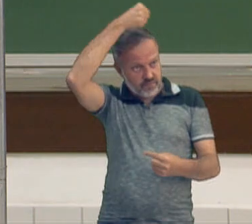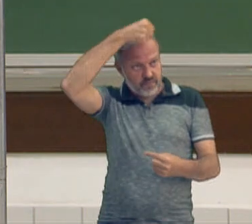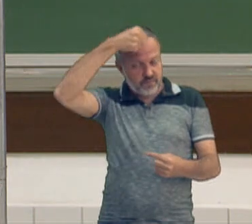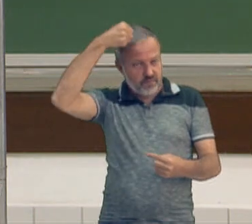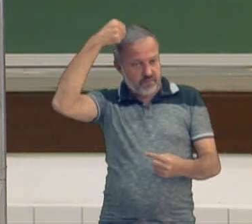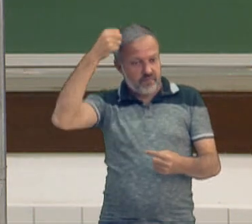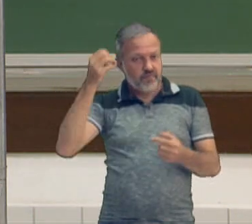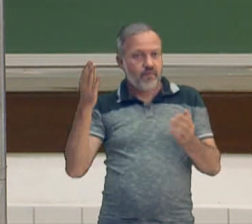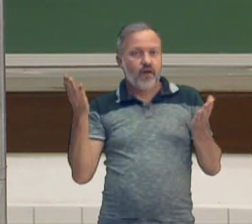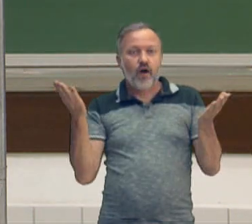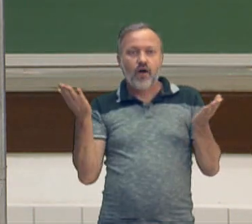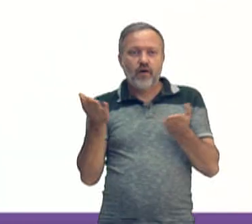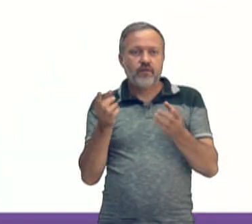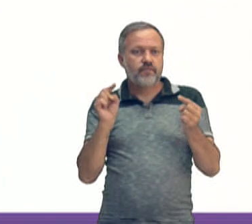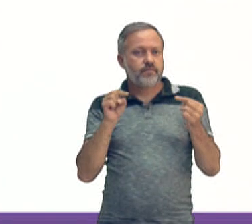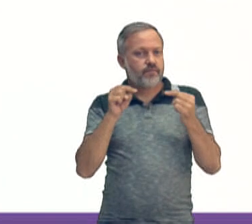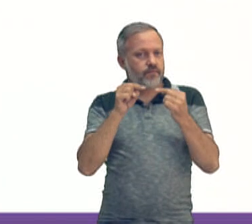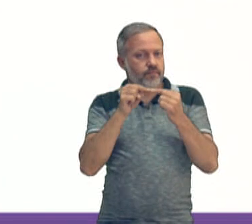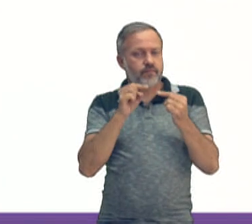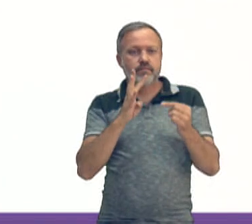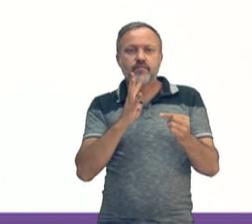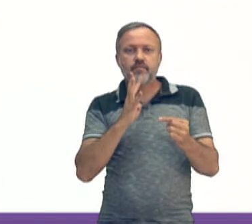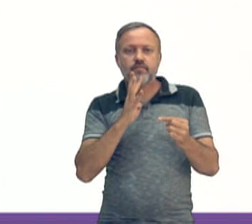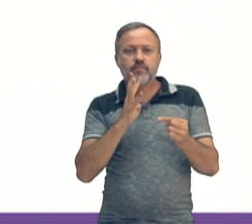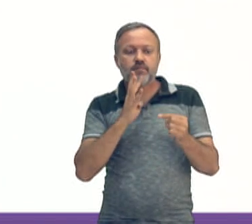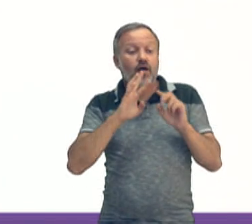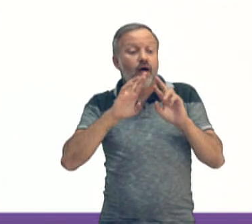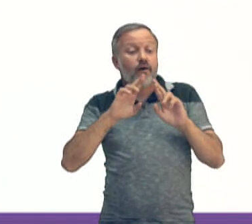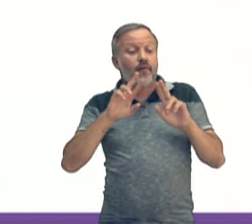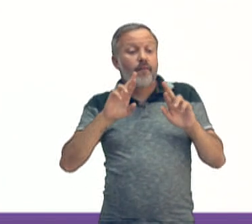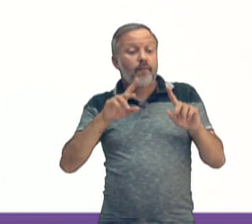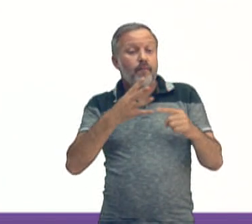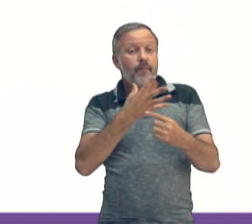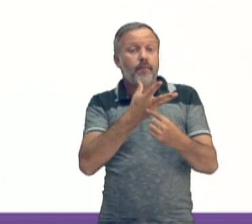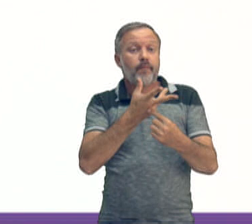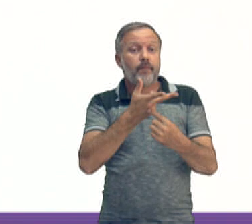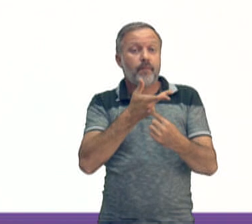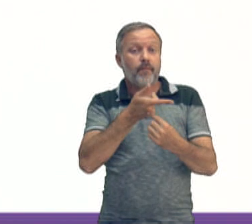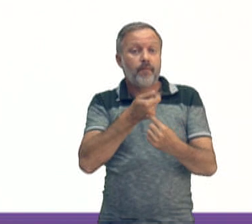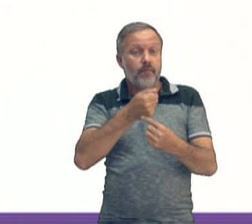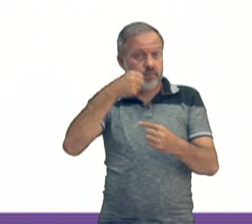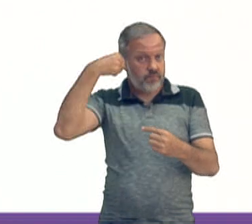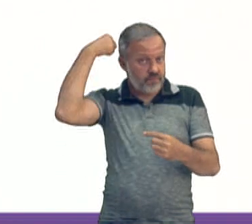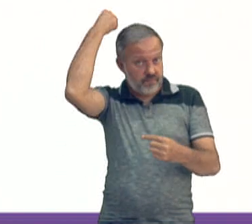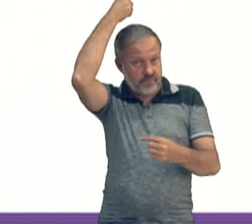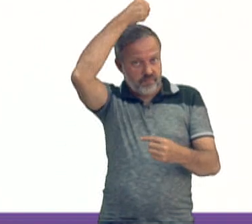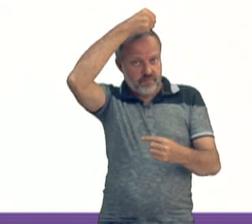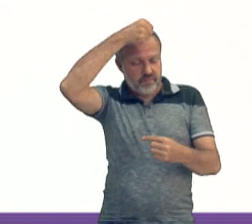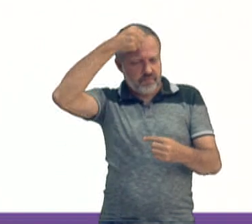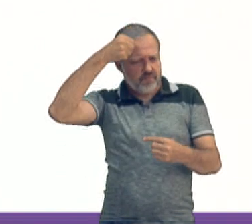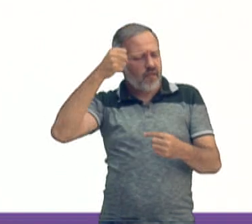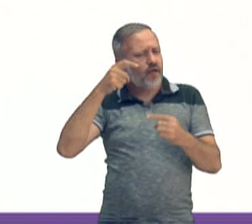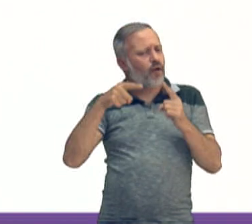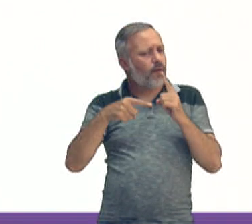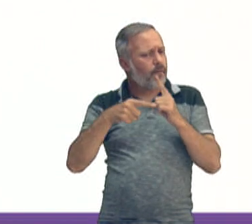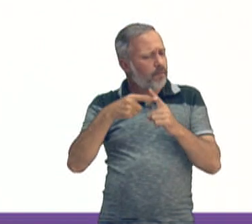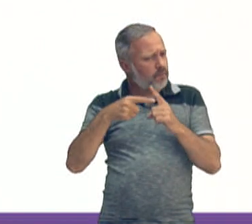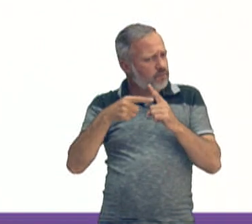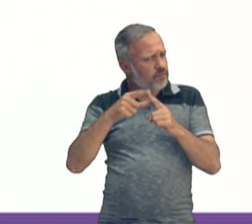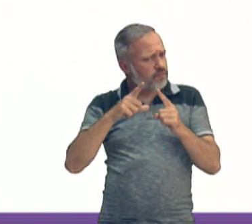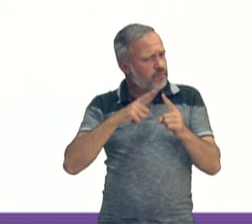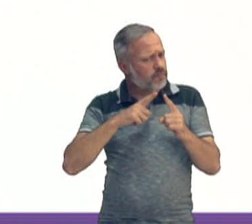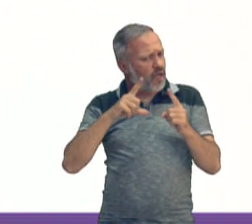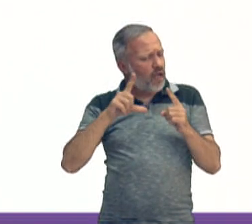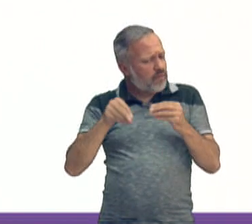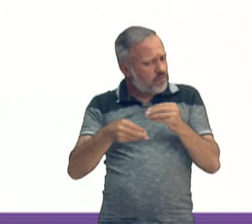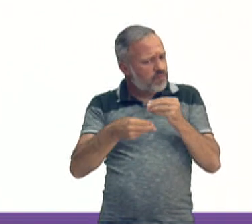O objetivo da nossa aula é conhecer algumas formas de arte sagrada e entender a função da arte religiosa